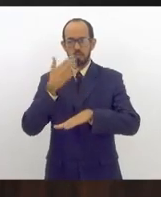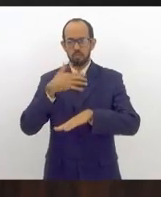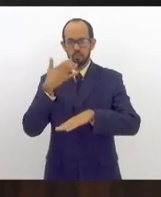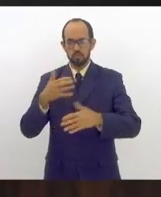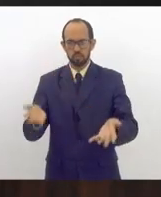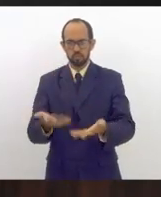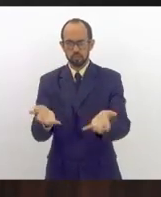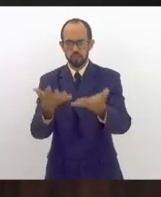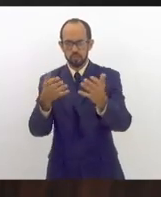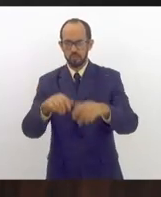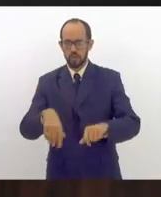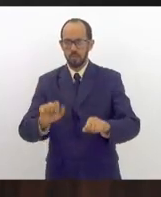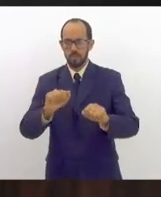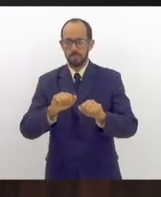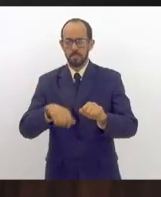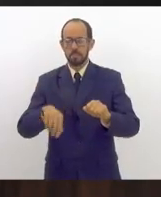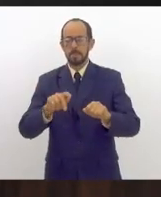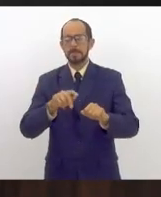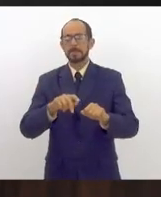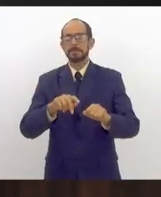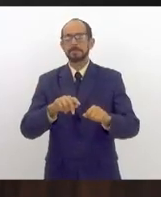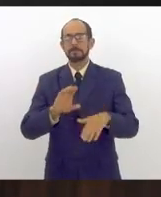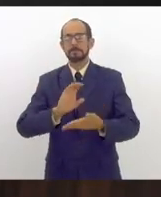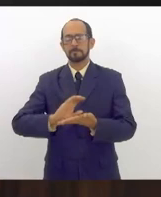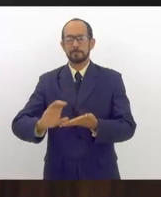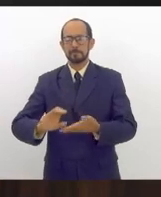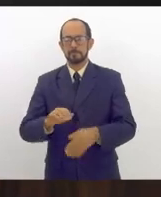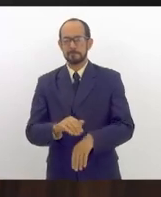das comissões de Constituição e Justiça, de Cultura e de Orçamento.